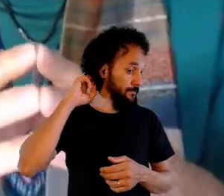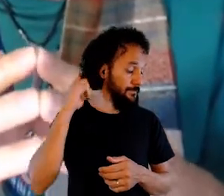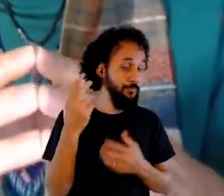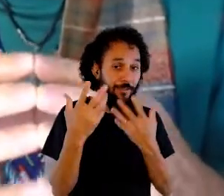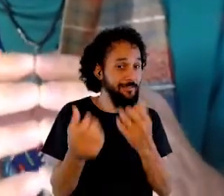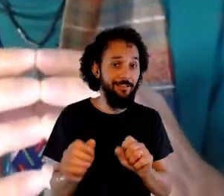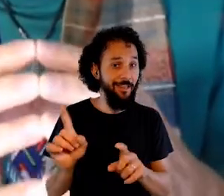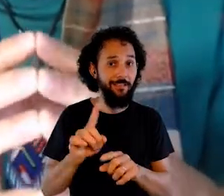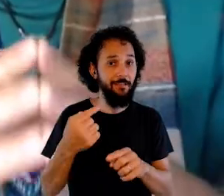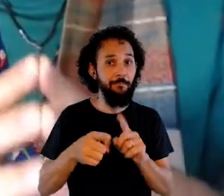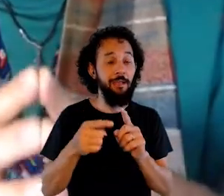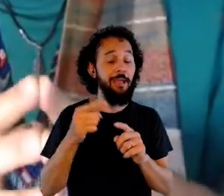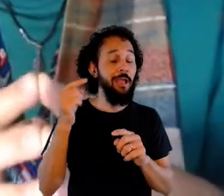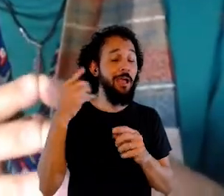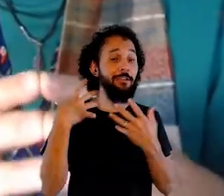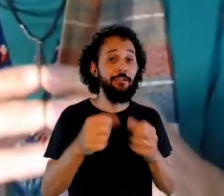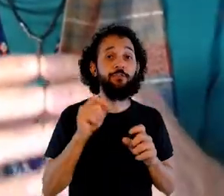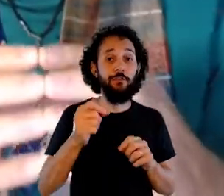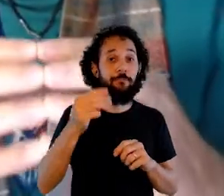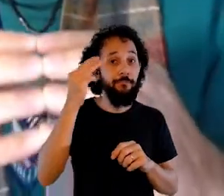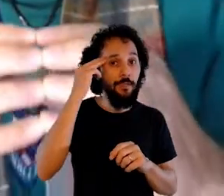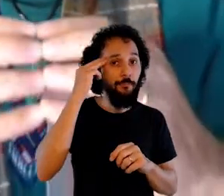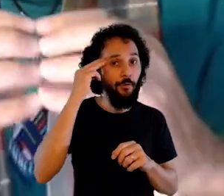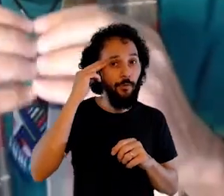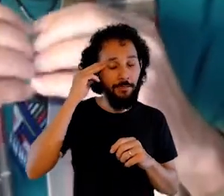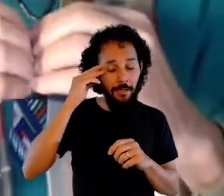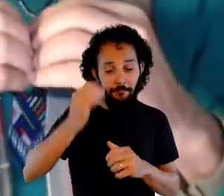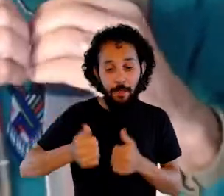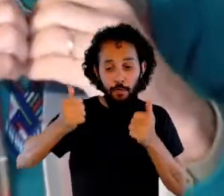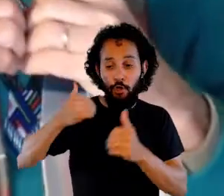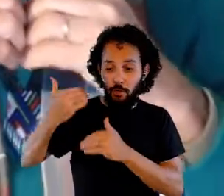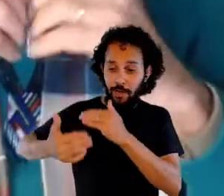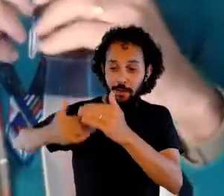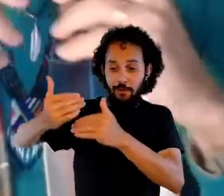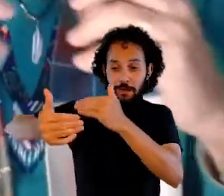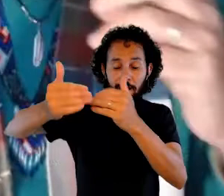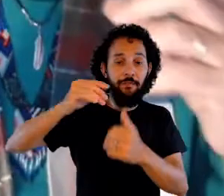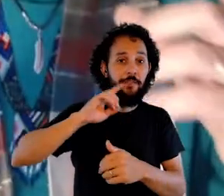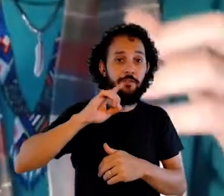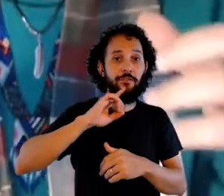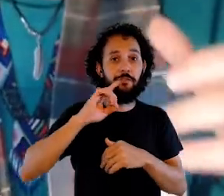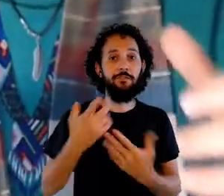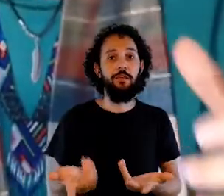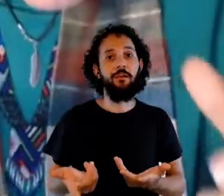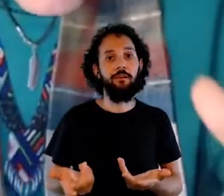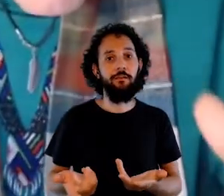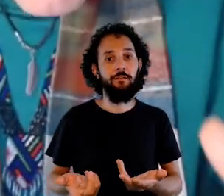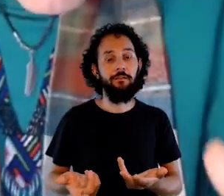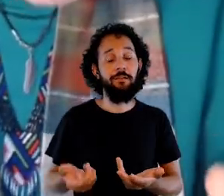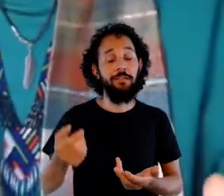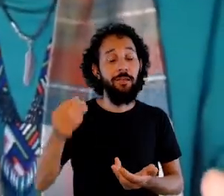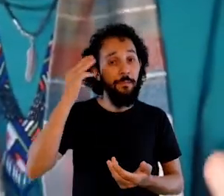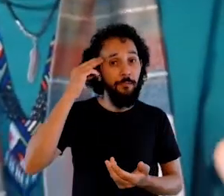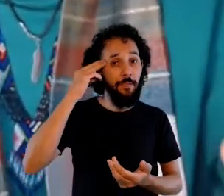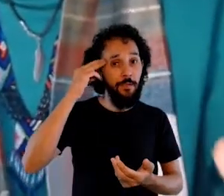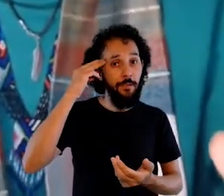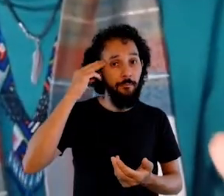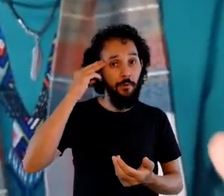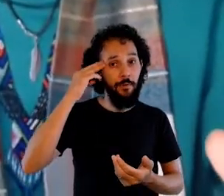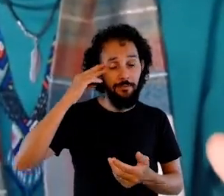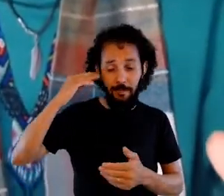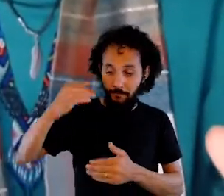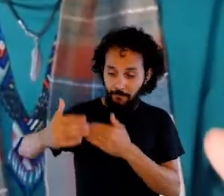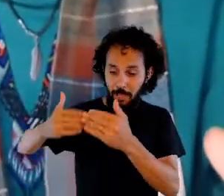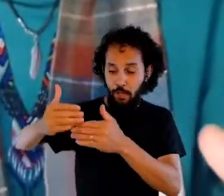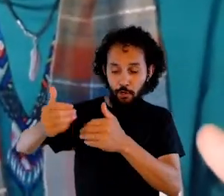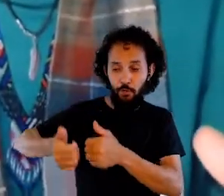Minha memória melhora a cada dia. Aham. Minha memória melhora a cada dia. Aí seu